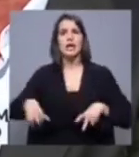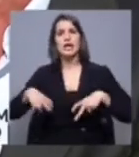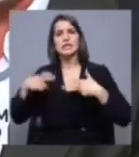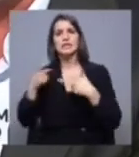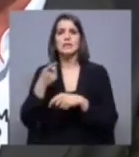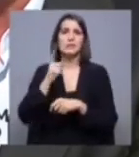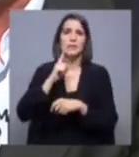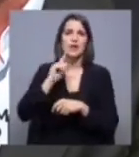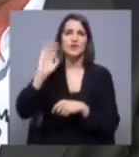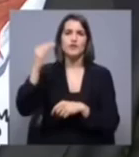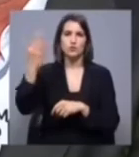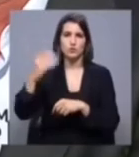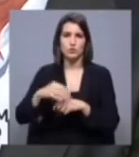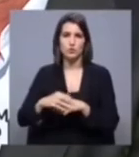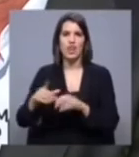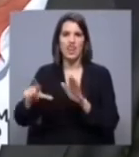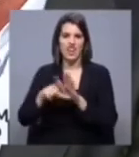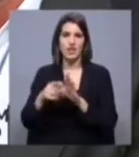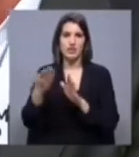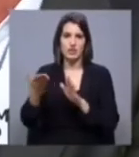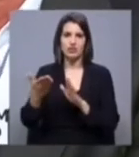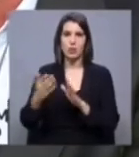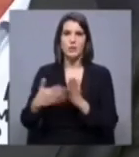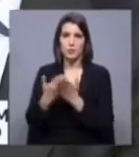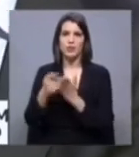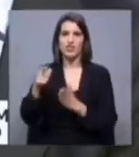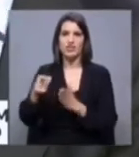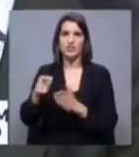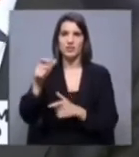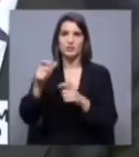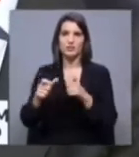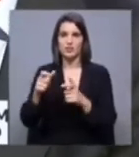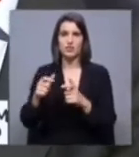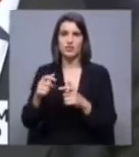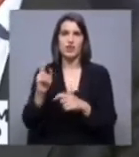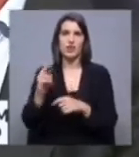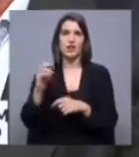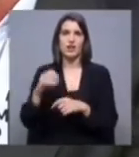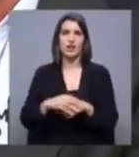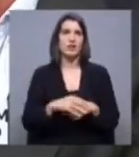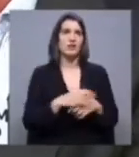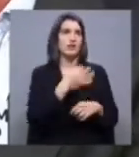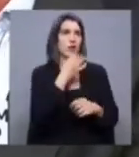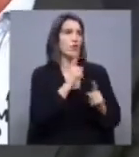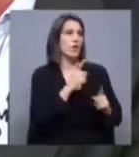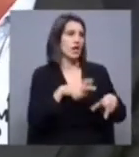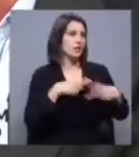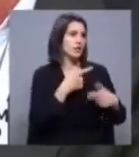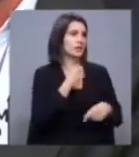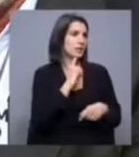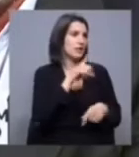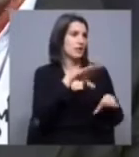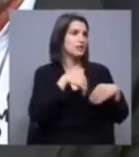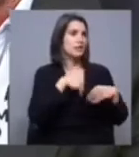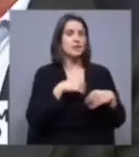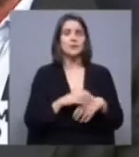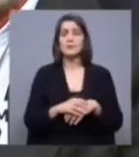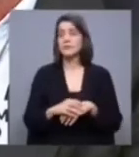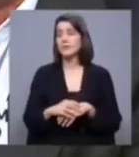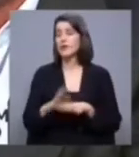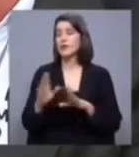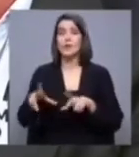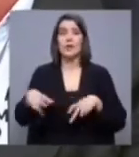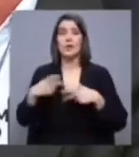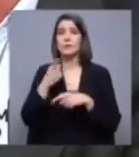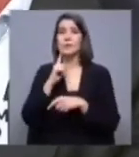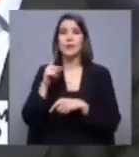futura. Fazer leis destas e propostas destas, a qualquer pessoa faz 30 ou 40. Assim, do que estamos agora, que é sem enriquecimento ilícito. Passado. Não é sem enriquecimento ilícito,